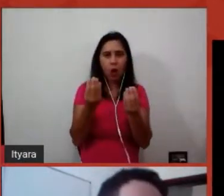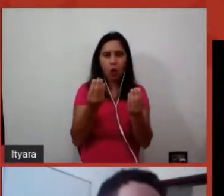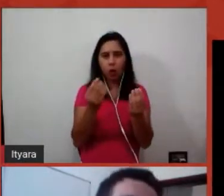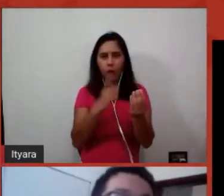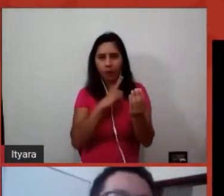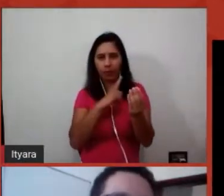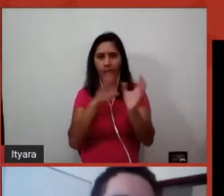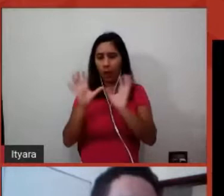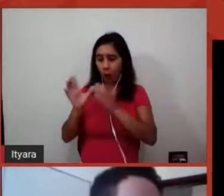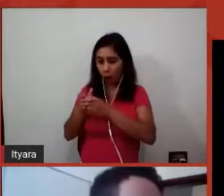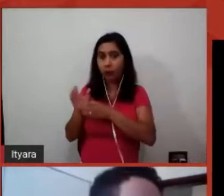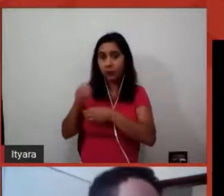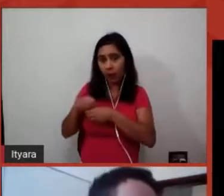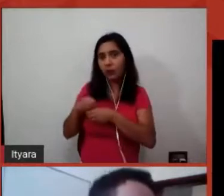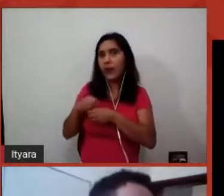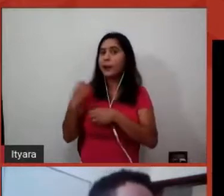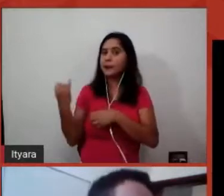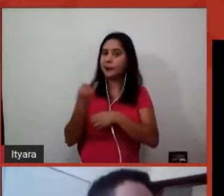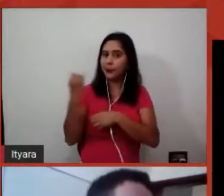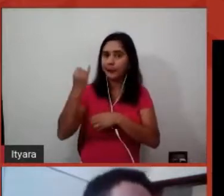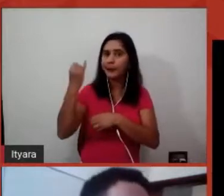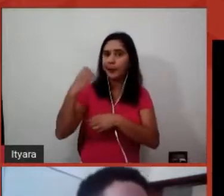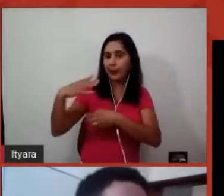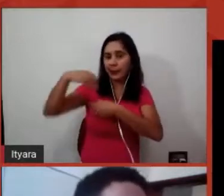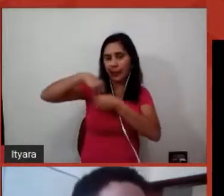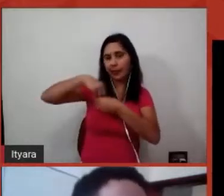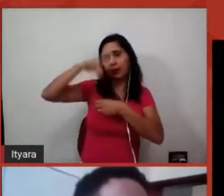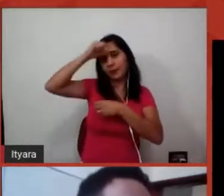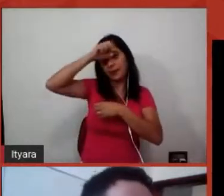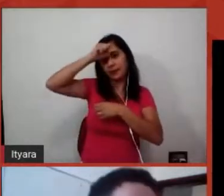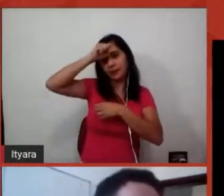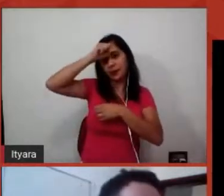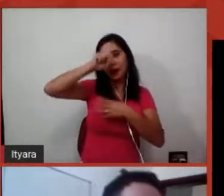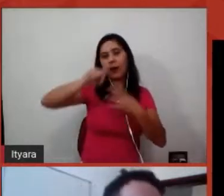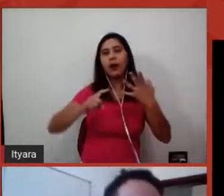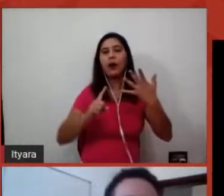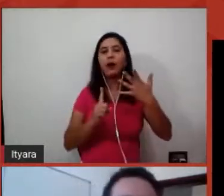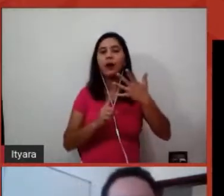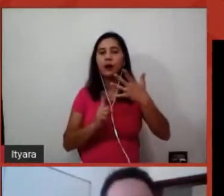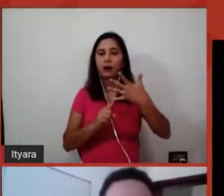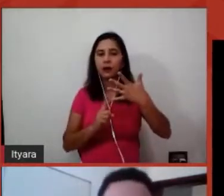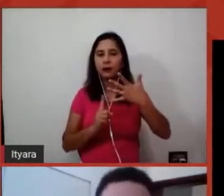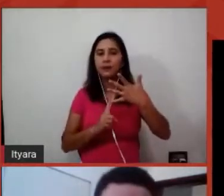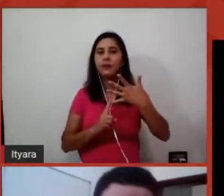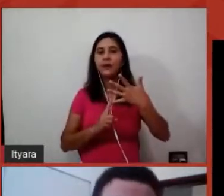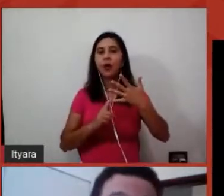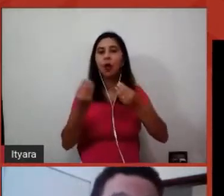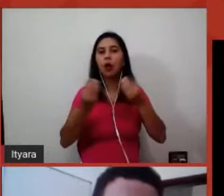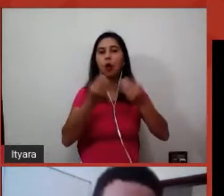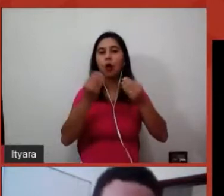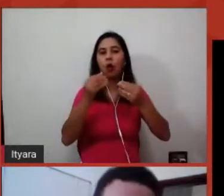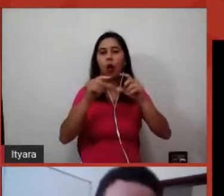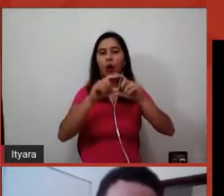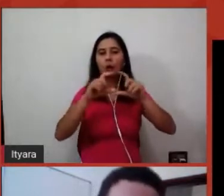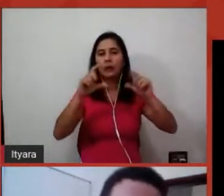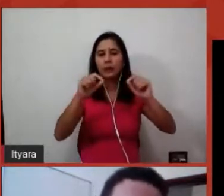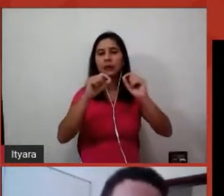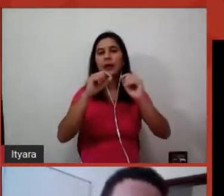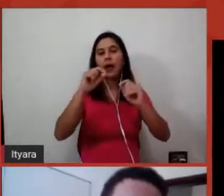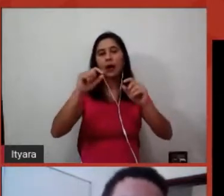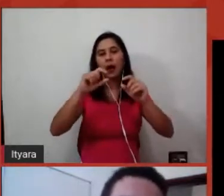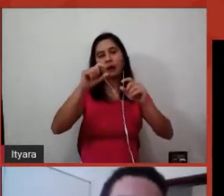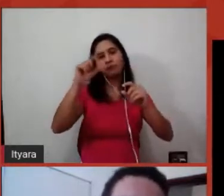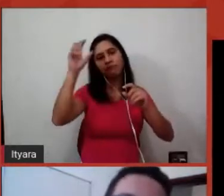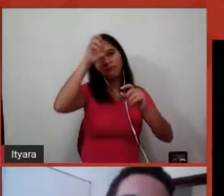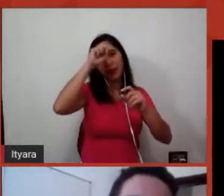colocadas nos pequenos grupos, isso faz parte do aprendizado, inclusive. E, por fim, a formulação das questões de aprendizagem. Essas questões de aprendizagem é